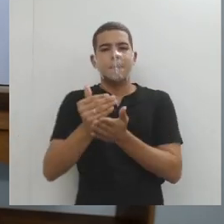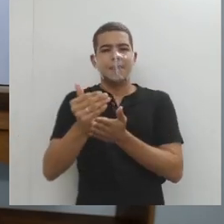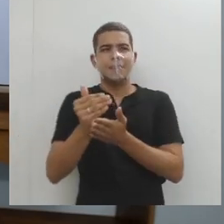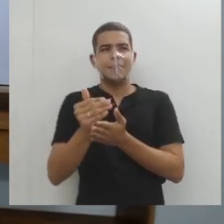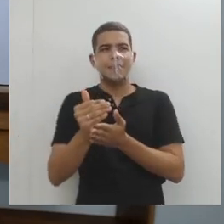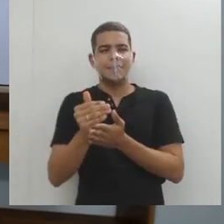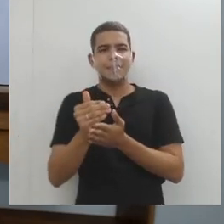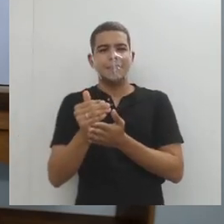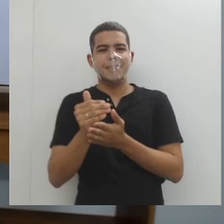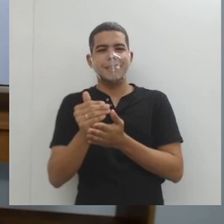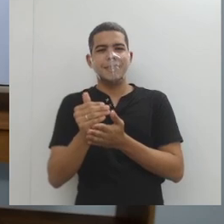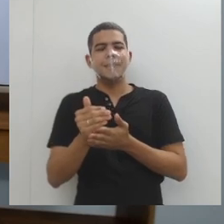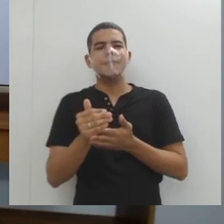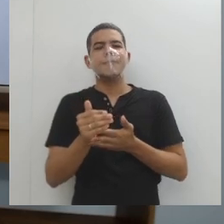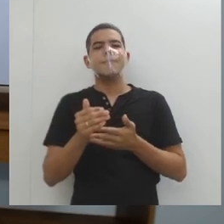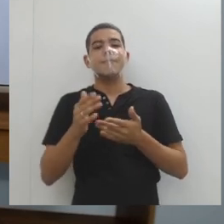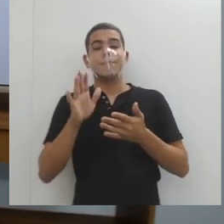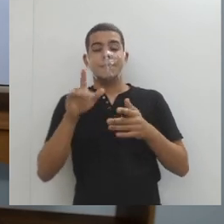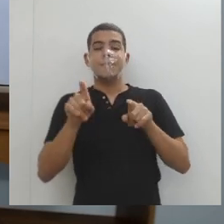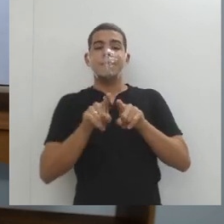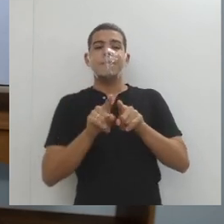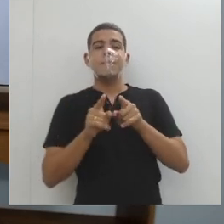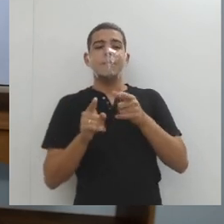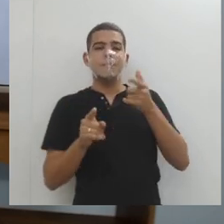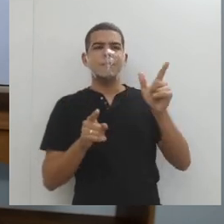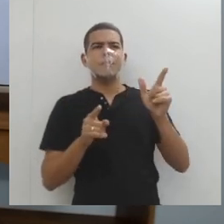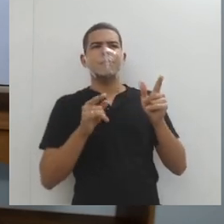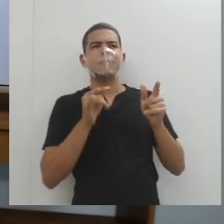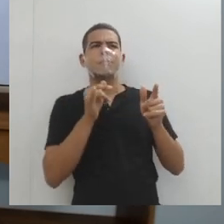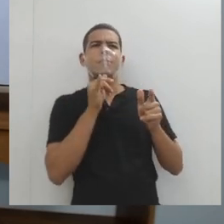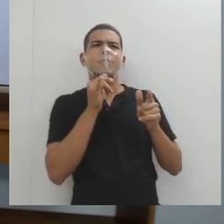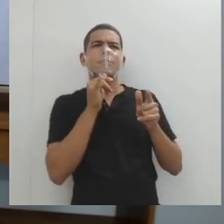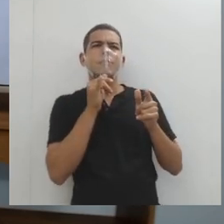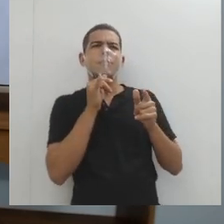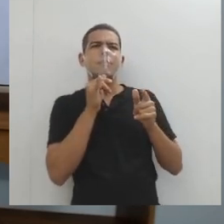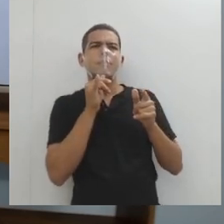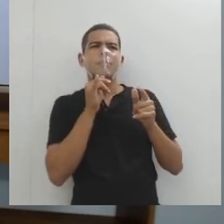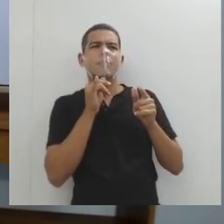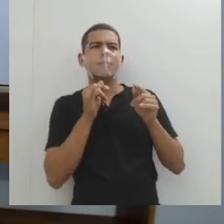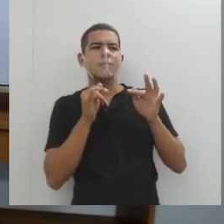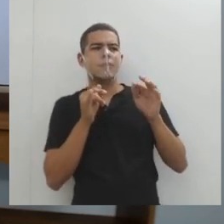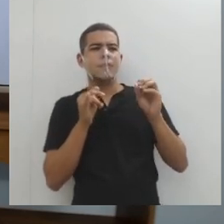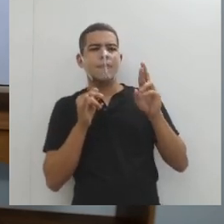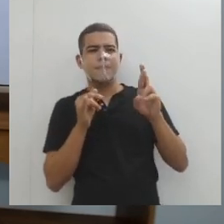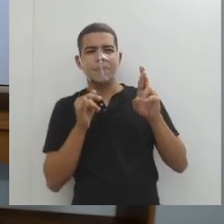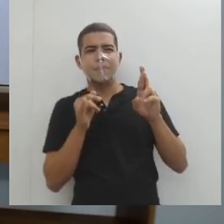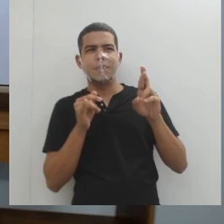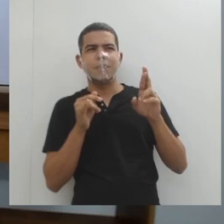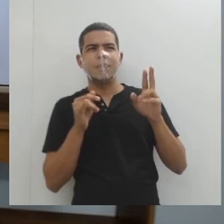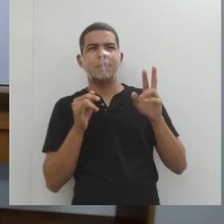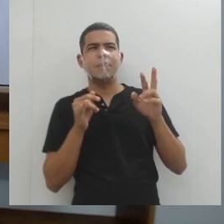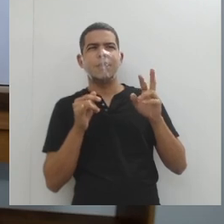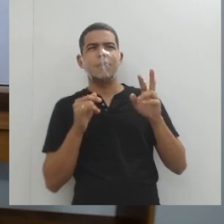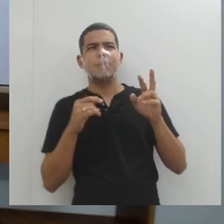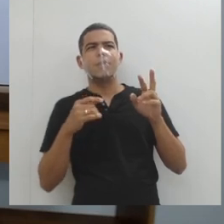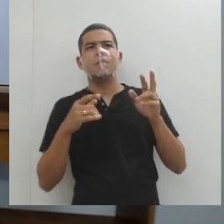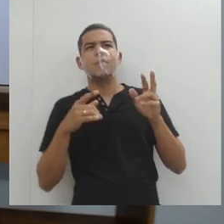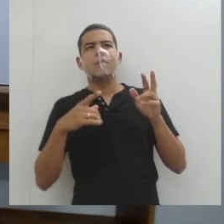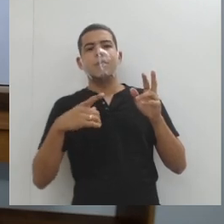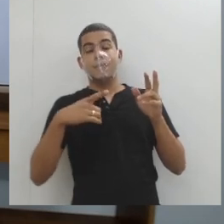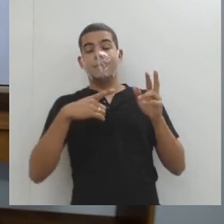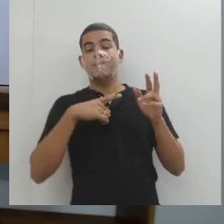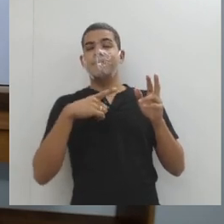marcar a duração geral dessa ação. Vou te dar um exemplo com o for. Eu posso dizer para vocês, ó, I have been to France